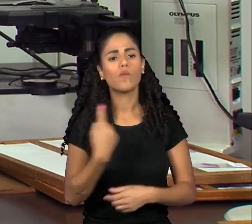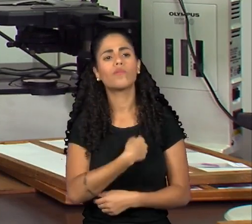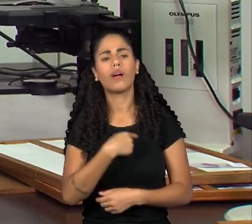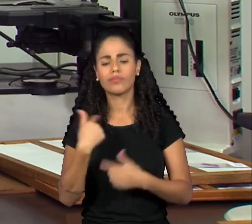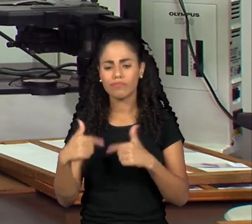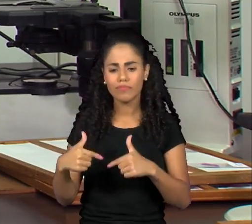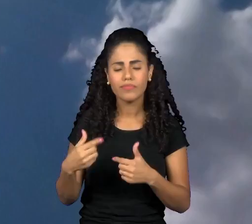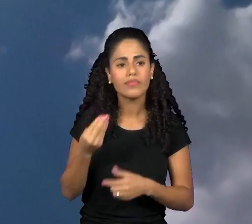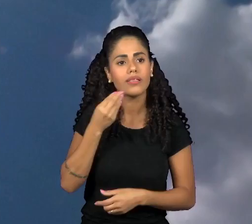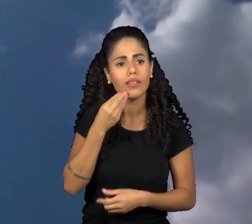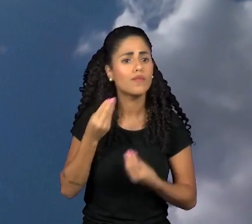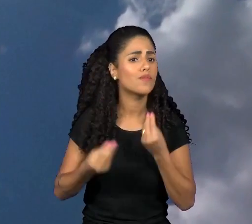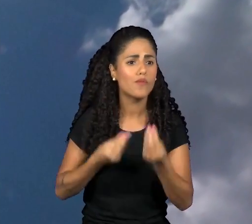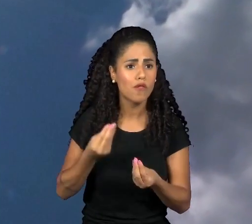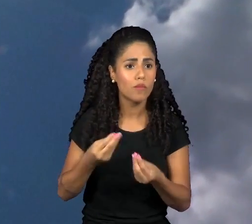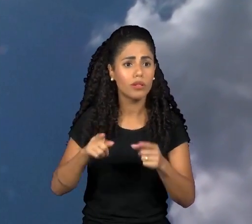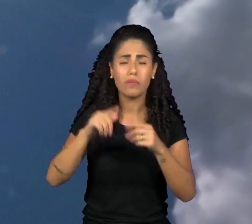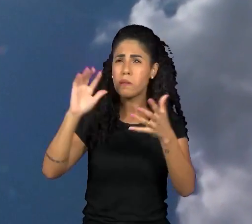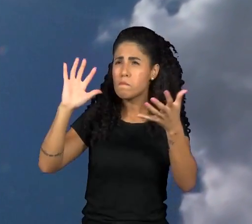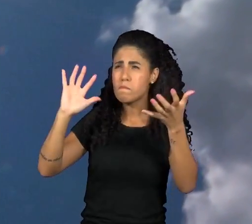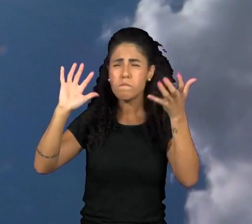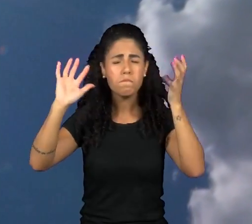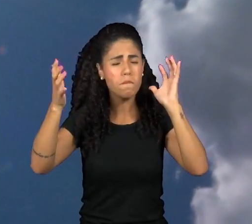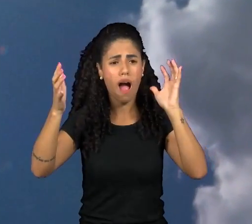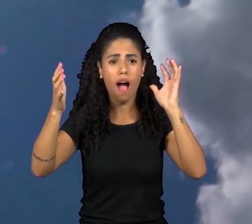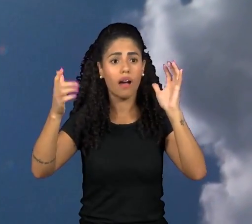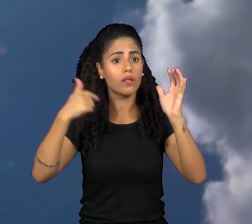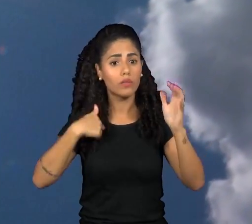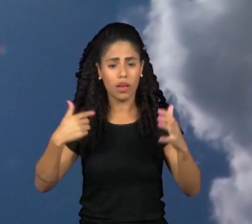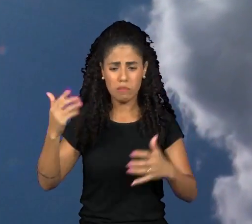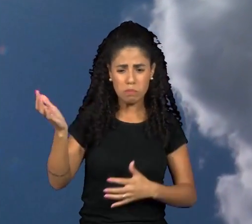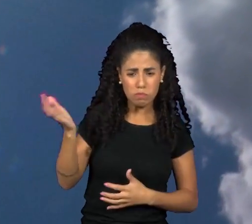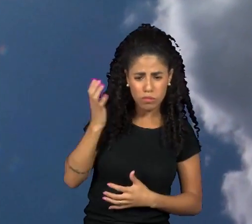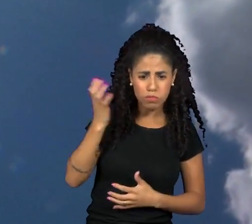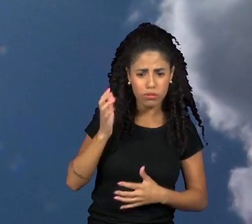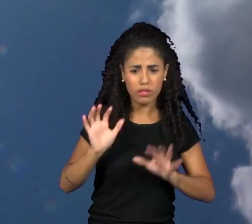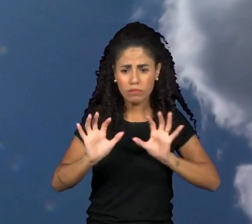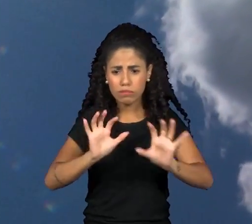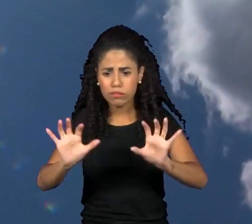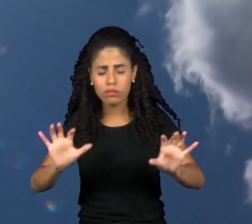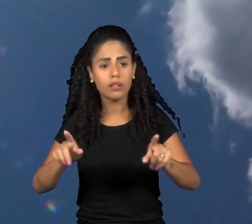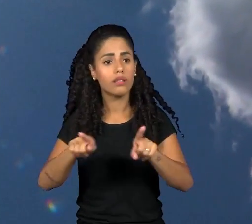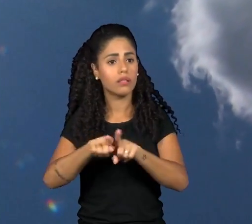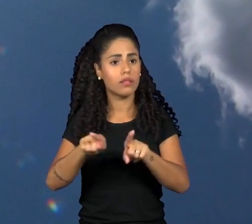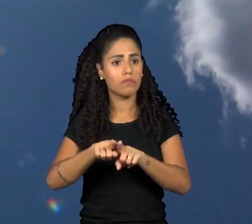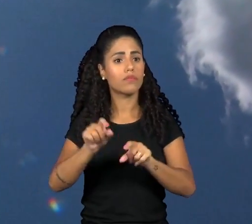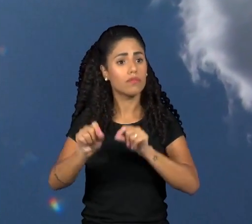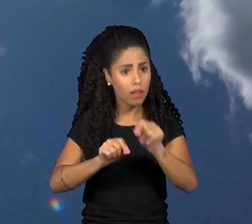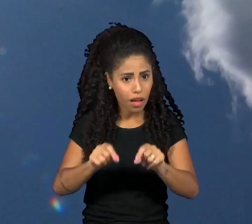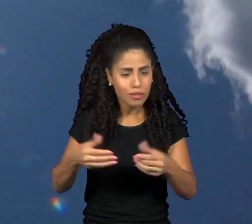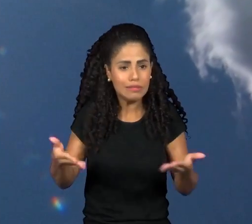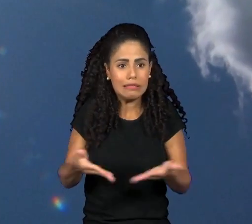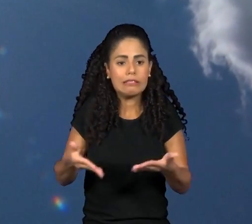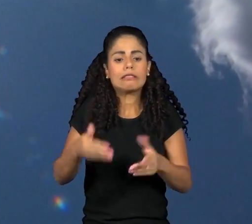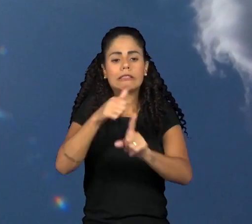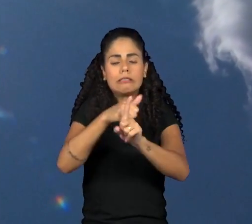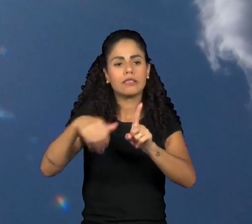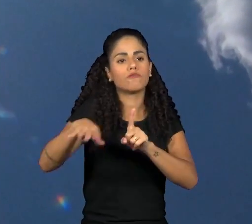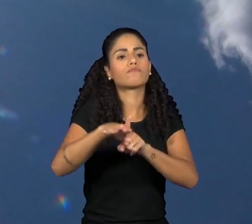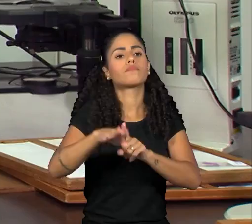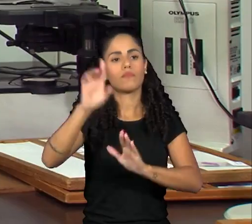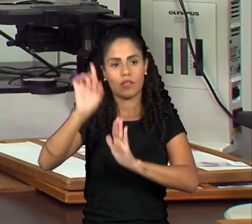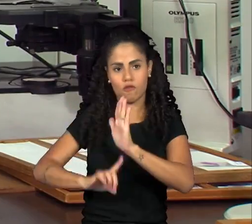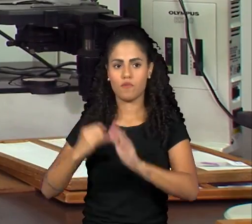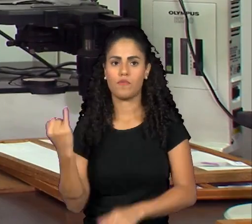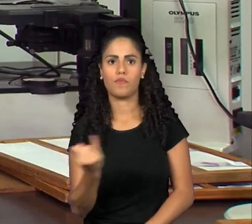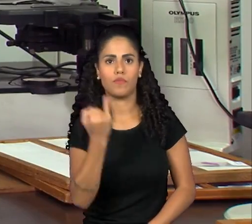trabalhar com bens comuns? A mudança climática é uma questão que afeta não só a temperatura do nosso corpo, mas a justiça social e os direitos